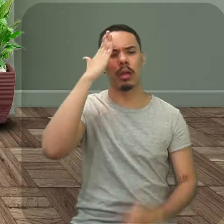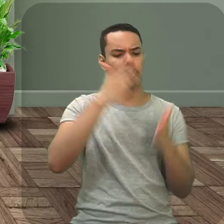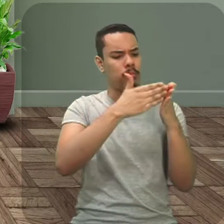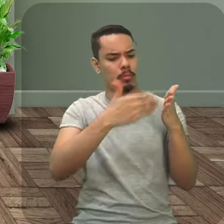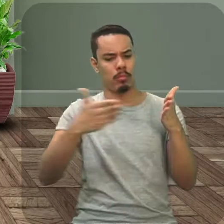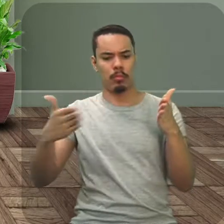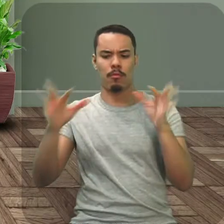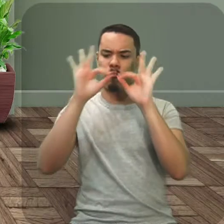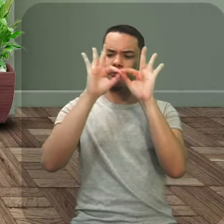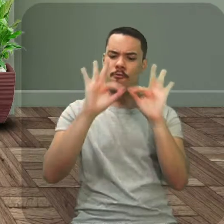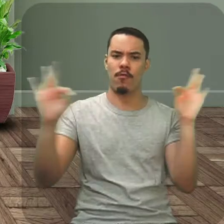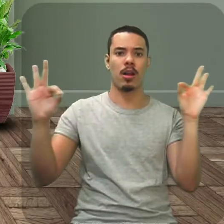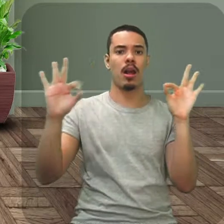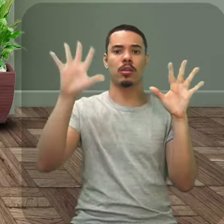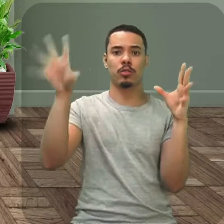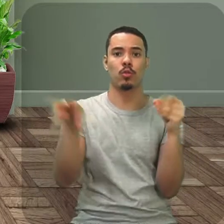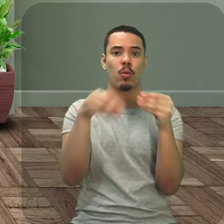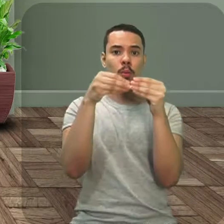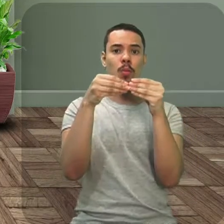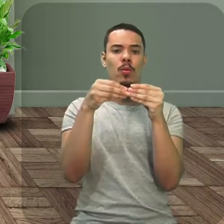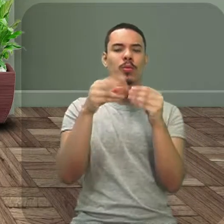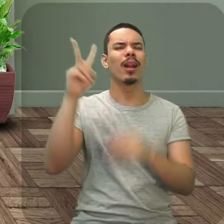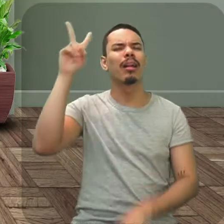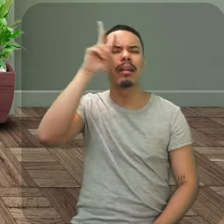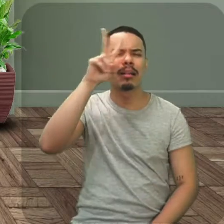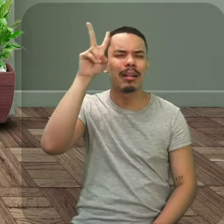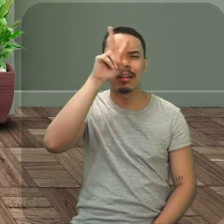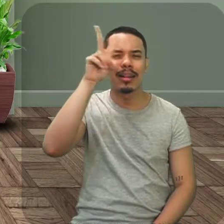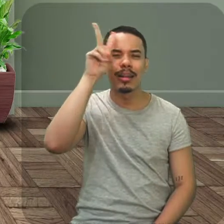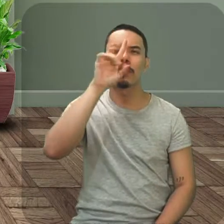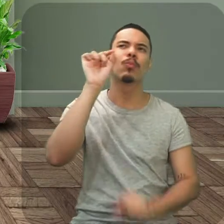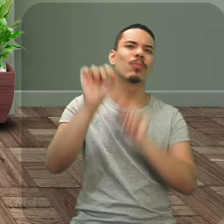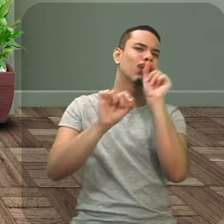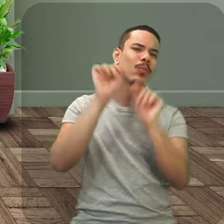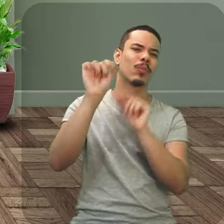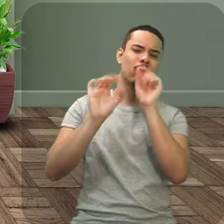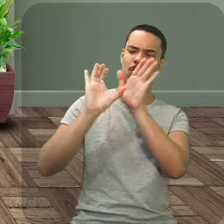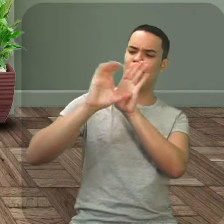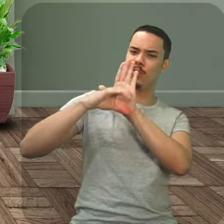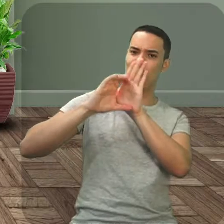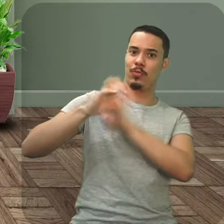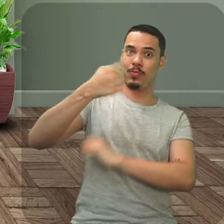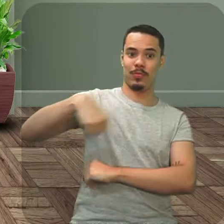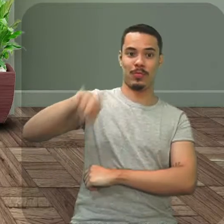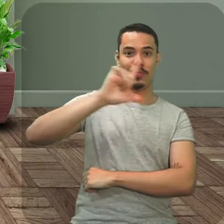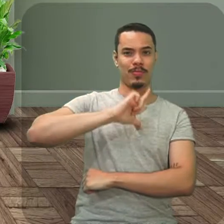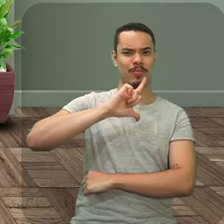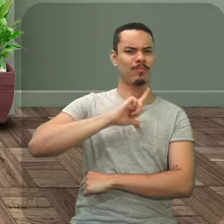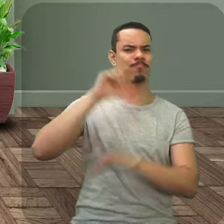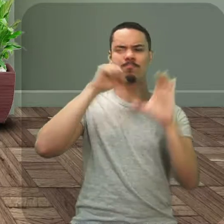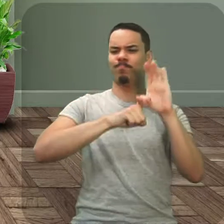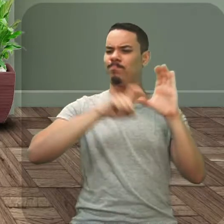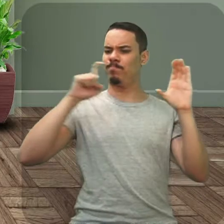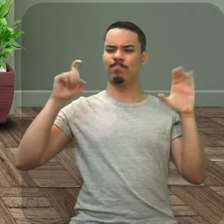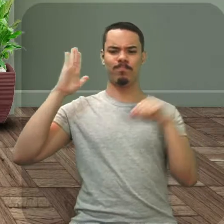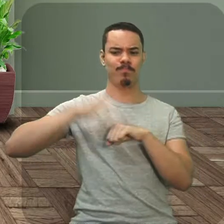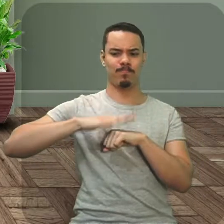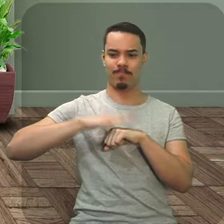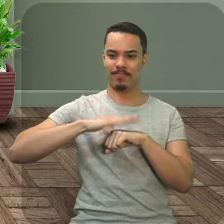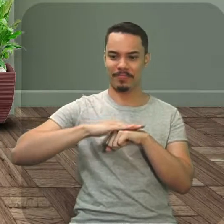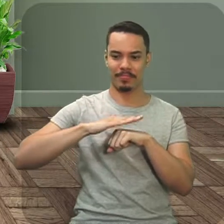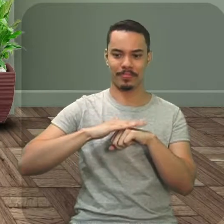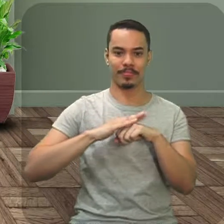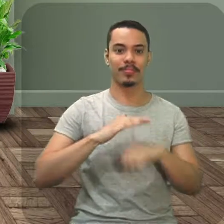por coordenação Lembra daquela daquele conceito que você tem independente